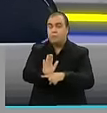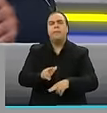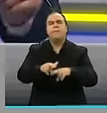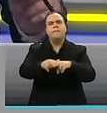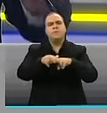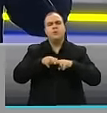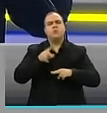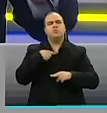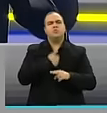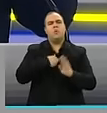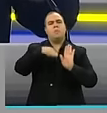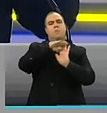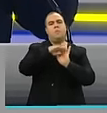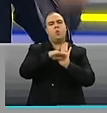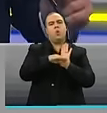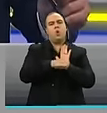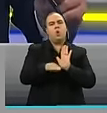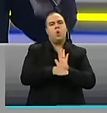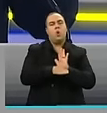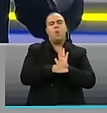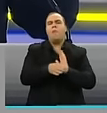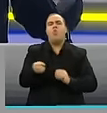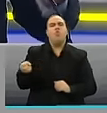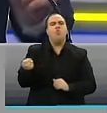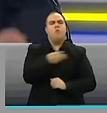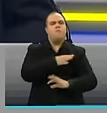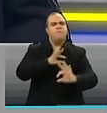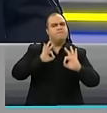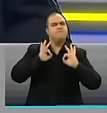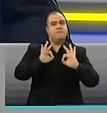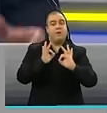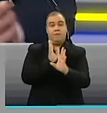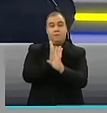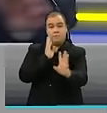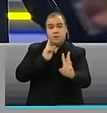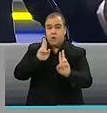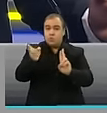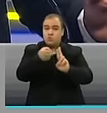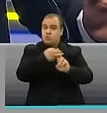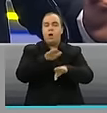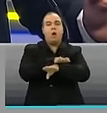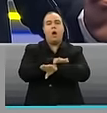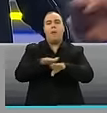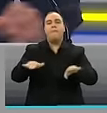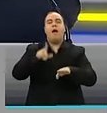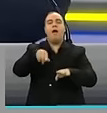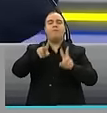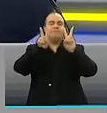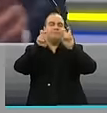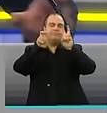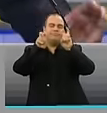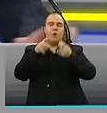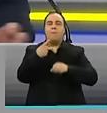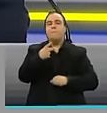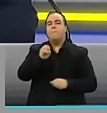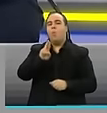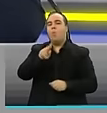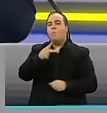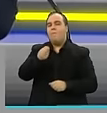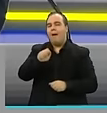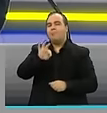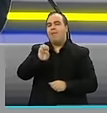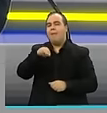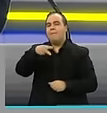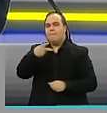A gente vai fazer o programa mais inovador para acabar com a fila do SUS em São Paulo, que é o Poupa, Poupa Tempo, Tempo da Saúde, que é minha proposta, seu ladrão